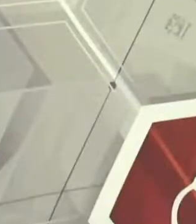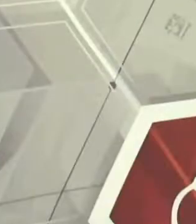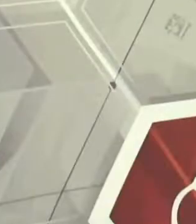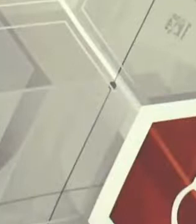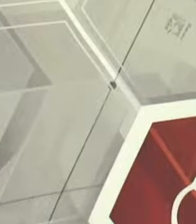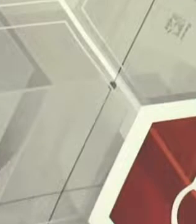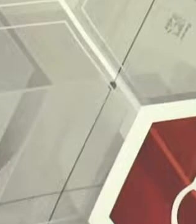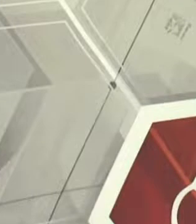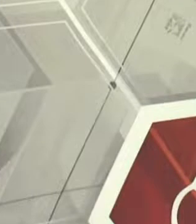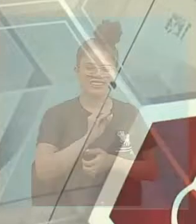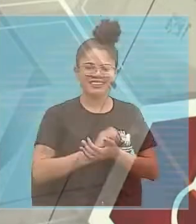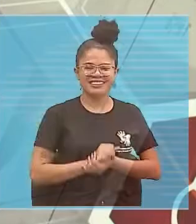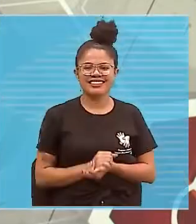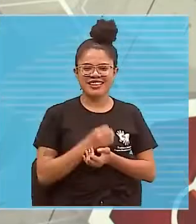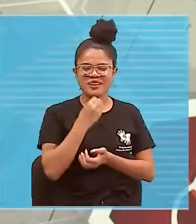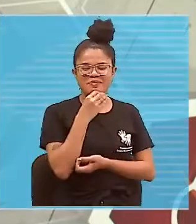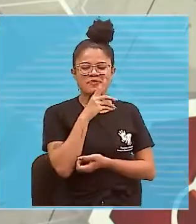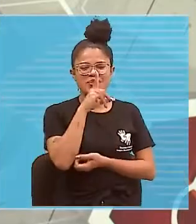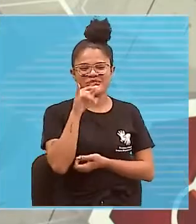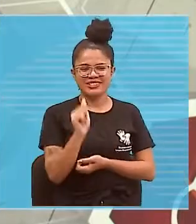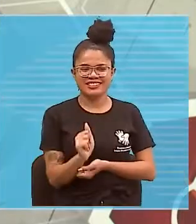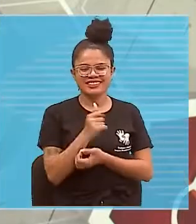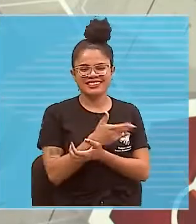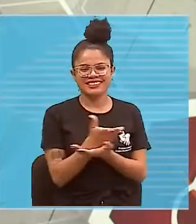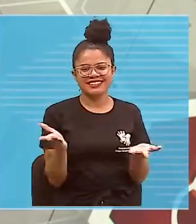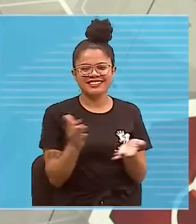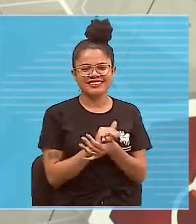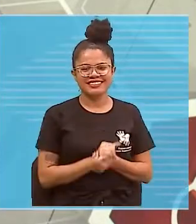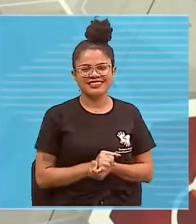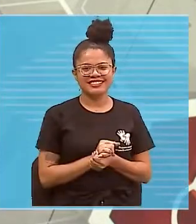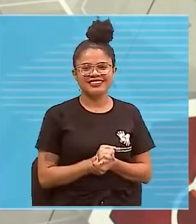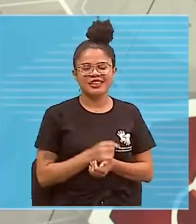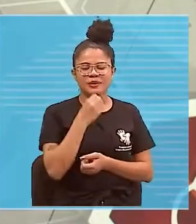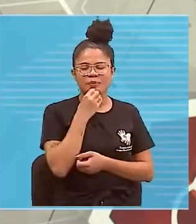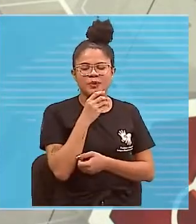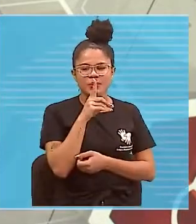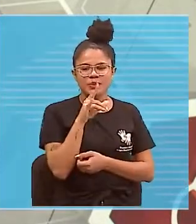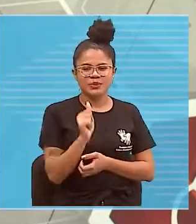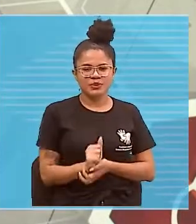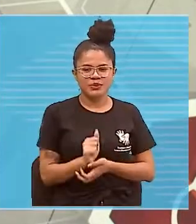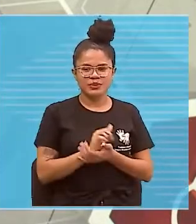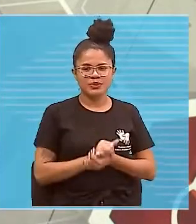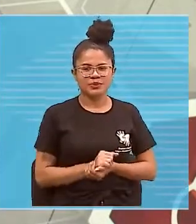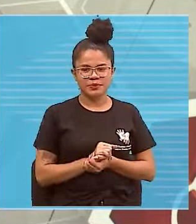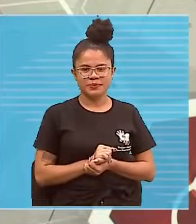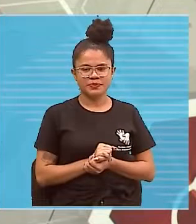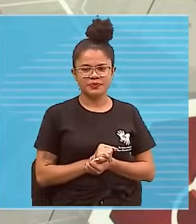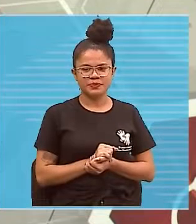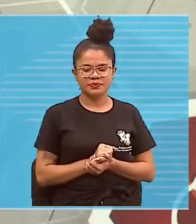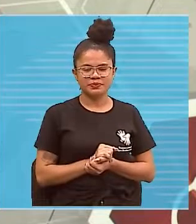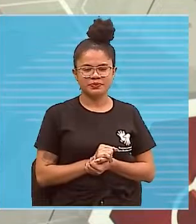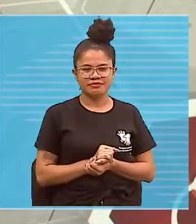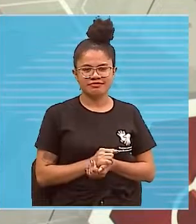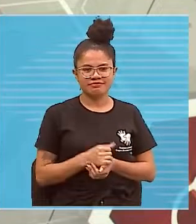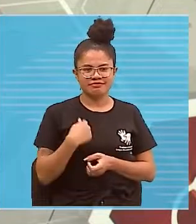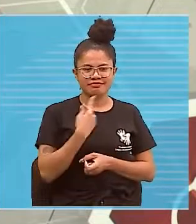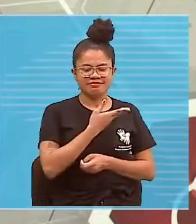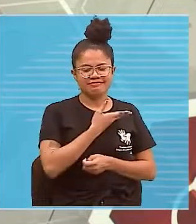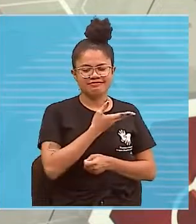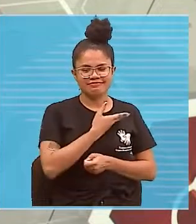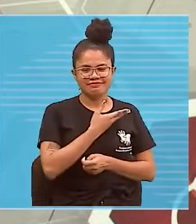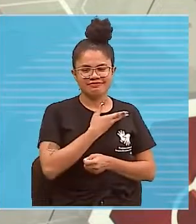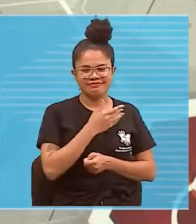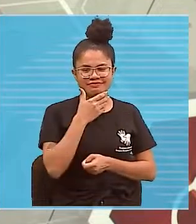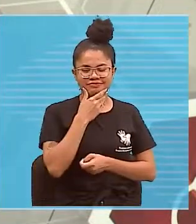Olá Buenos días Buenos días muy Buenos días a todos a todas aos colegas